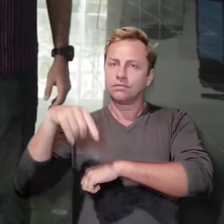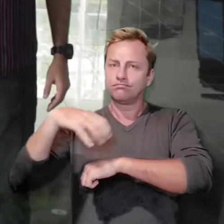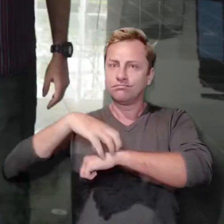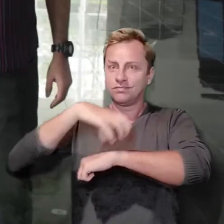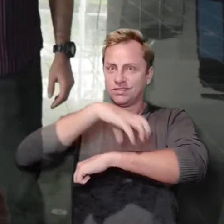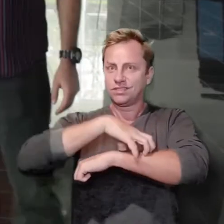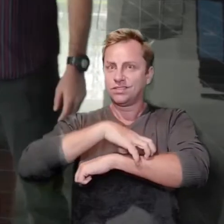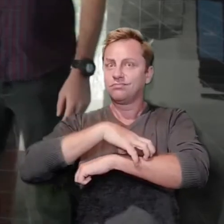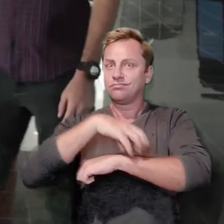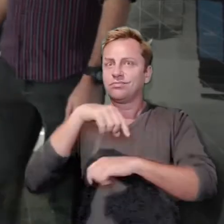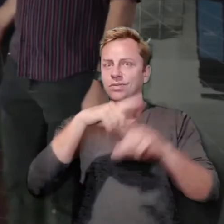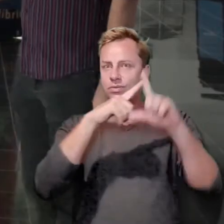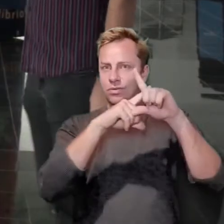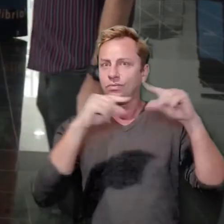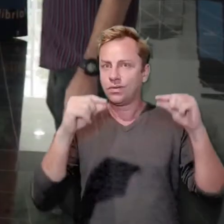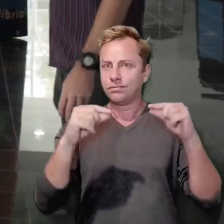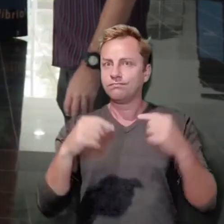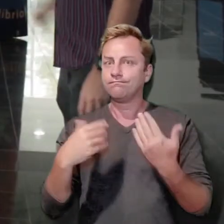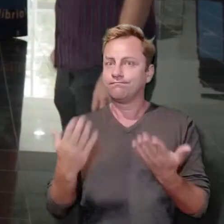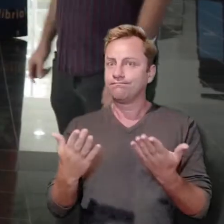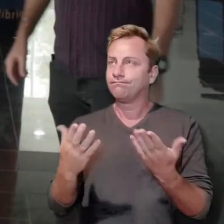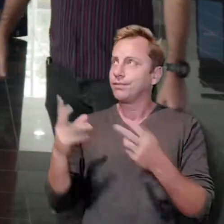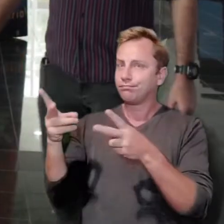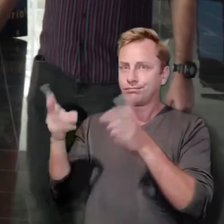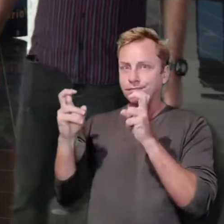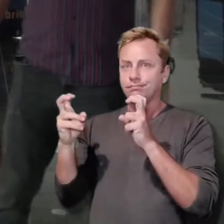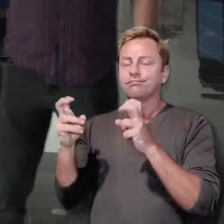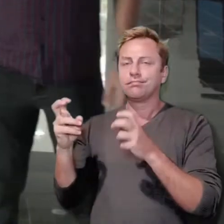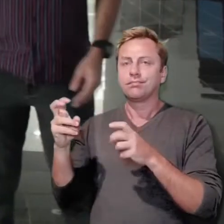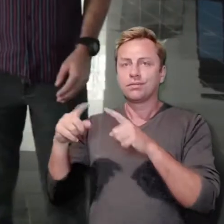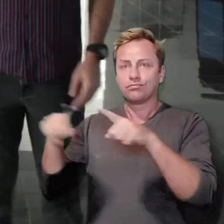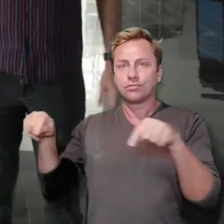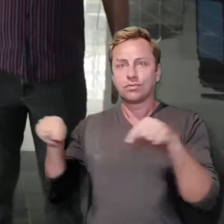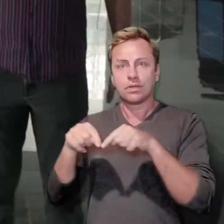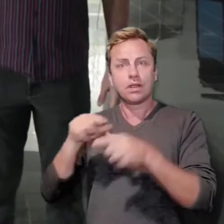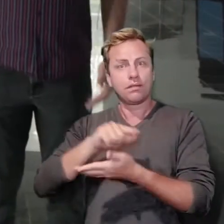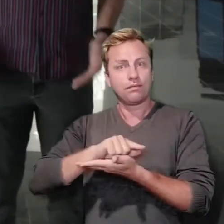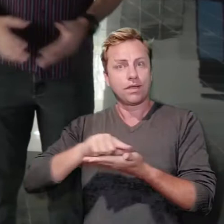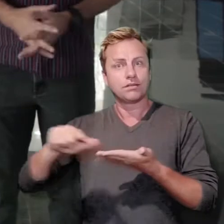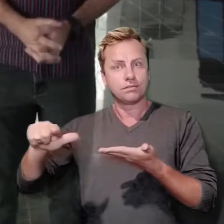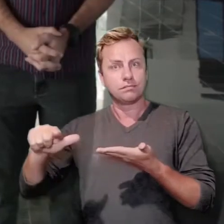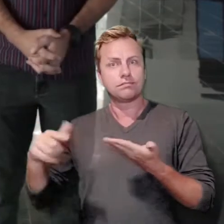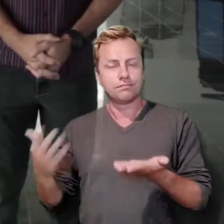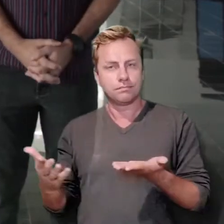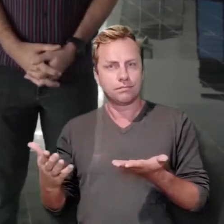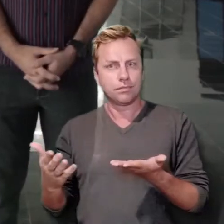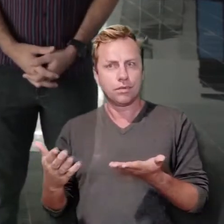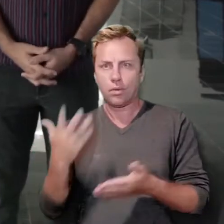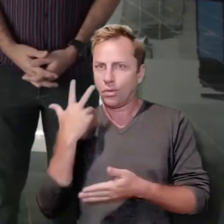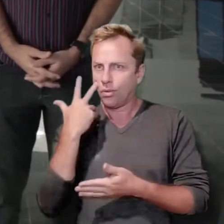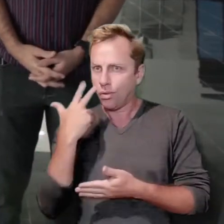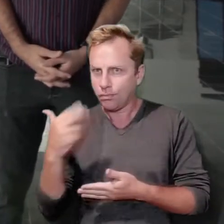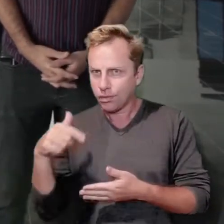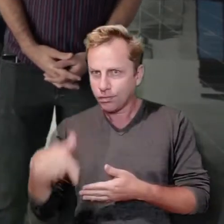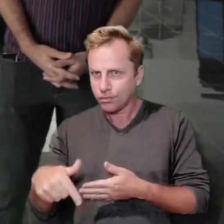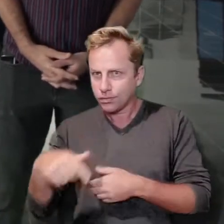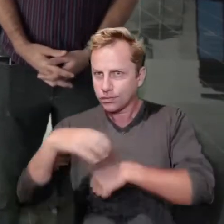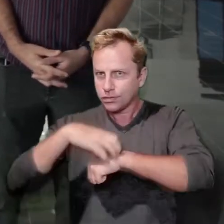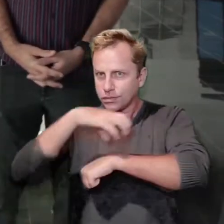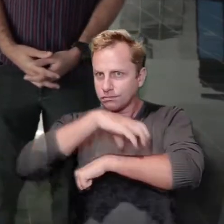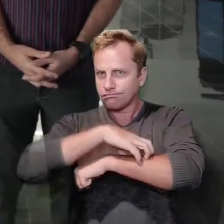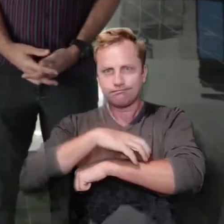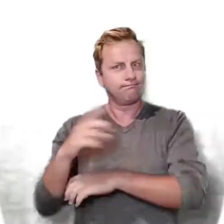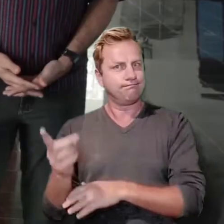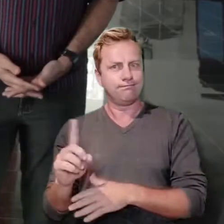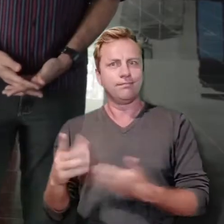UFJF. Como vocês podem ver, estamos com o salão vazio, o que não é comum para o nosso Centro de Ciências, que